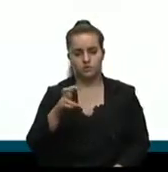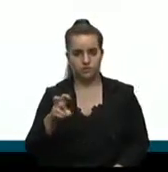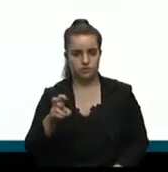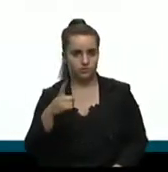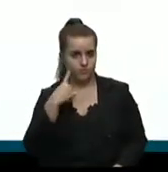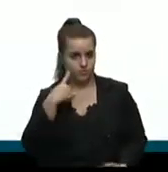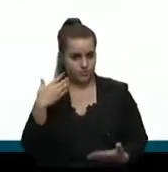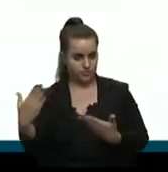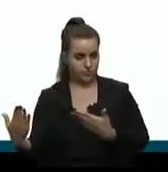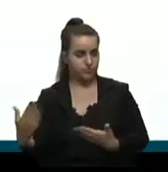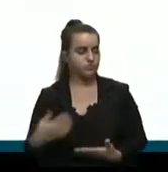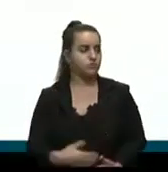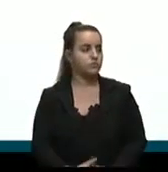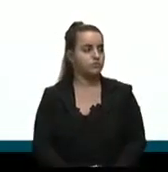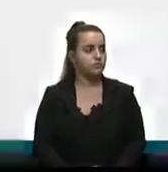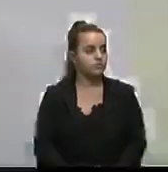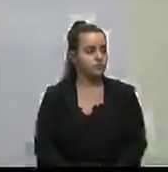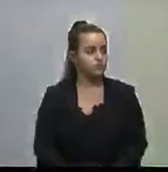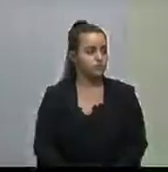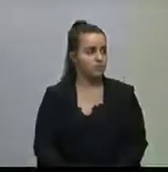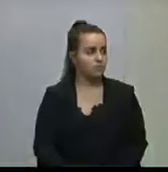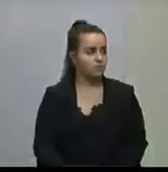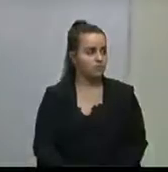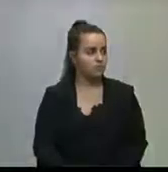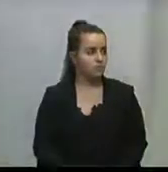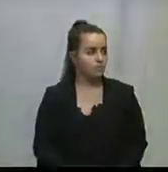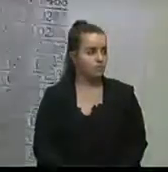2,05. Acompanhe comigo na câmera de documentos.